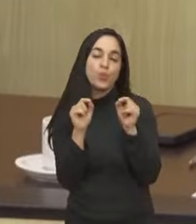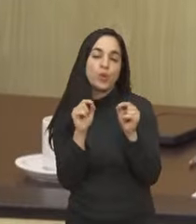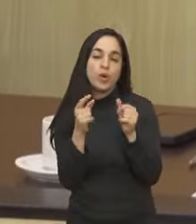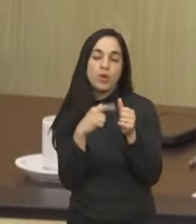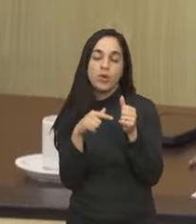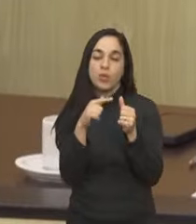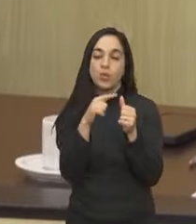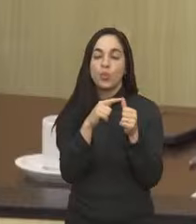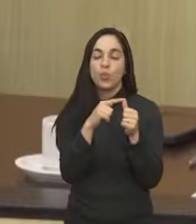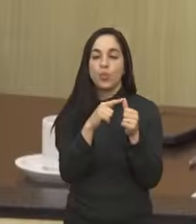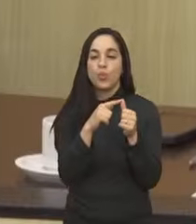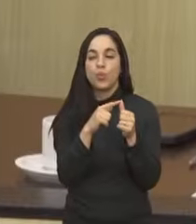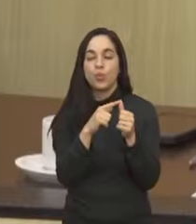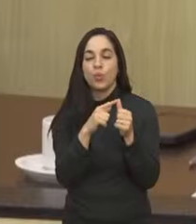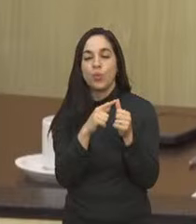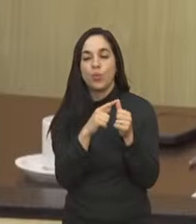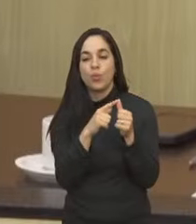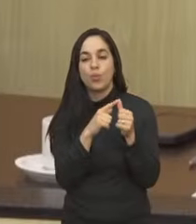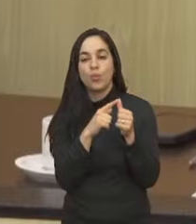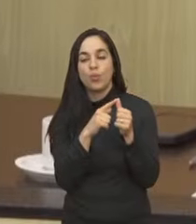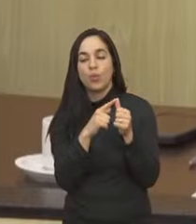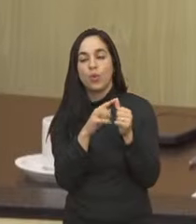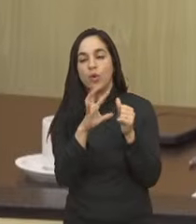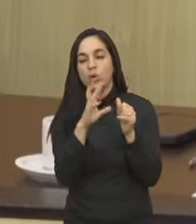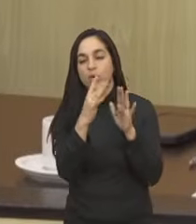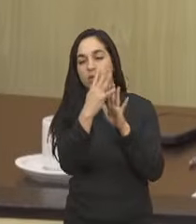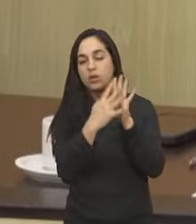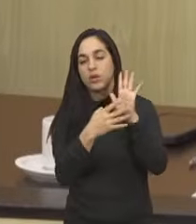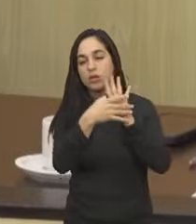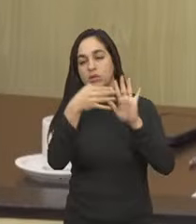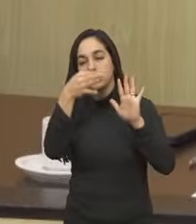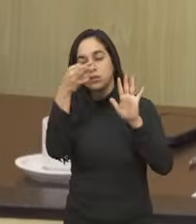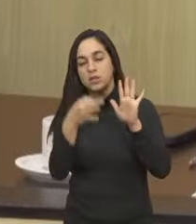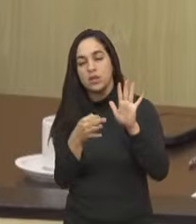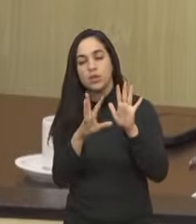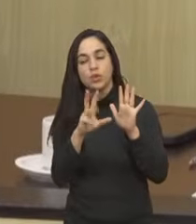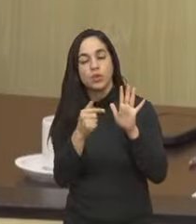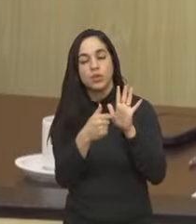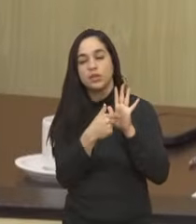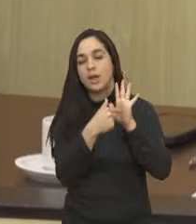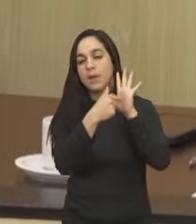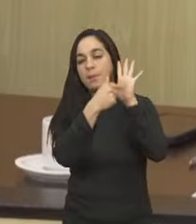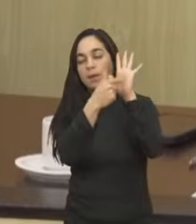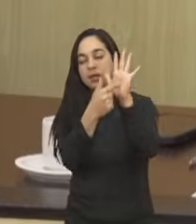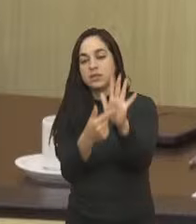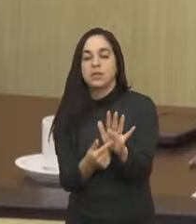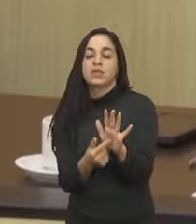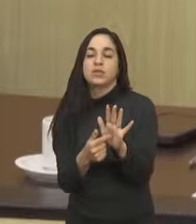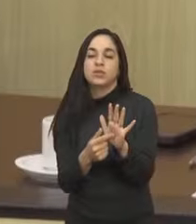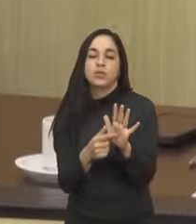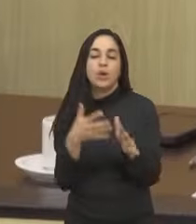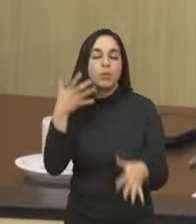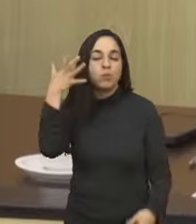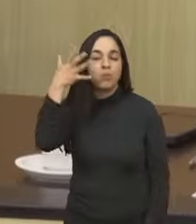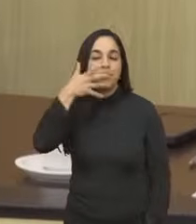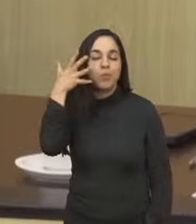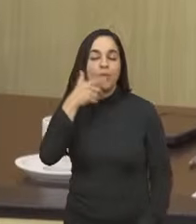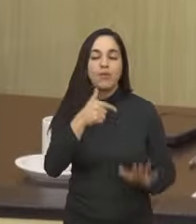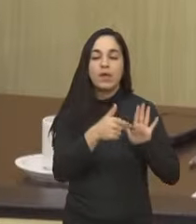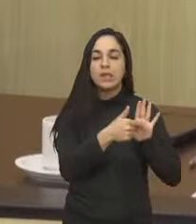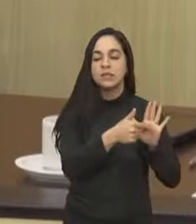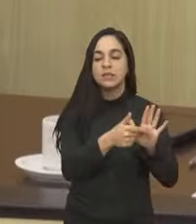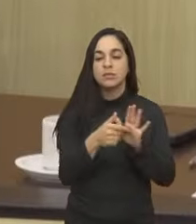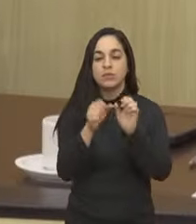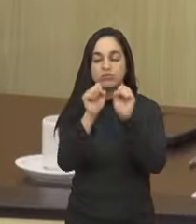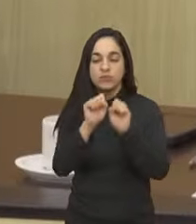1. Qual a grade completa com horários de todas as apresentações, oficinas e exposições